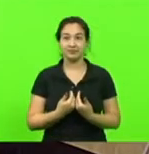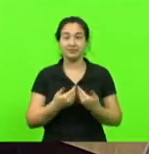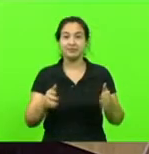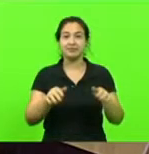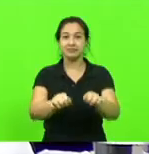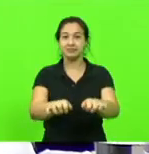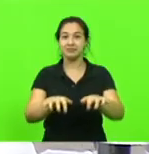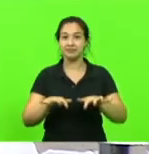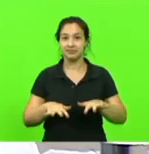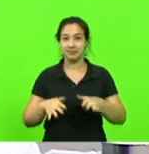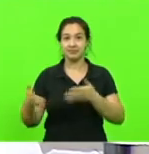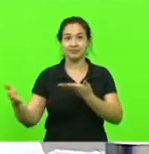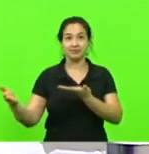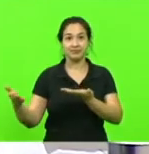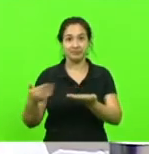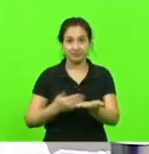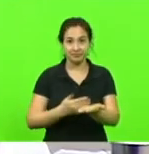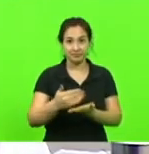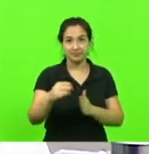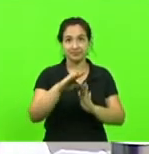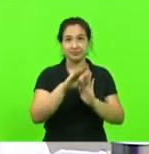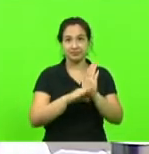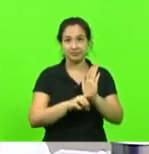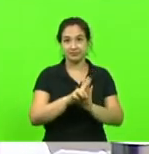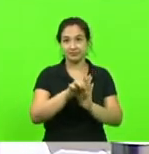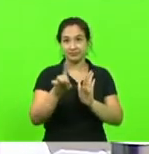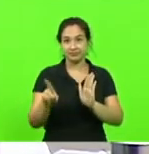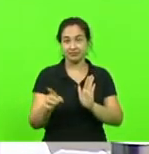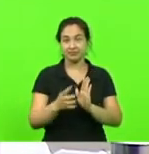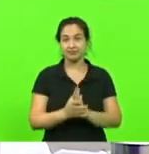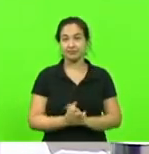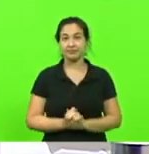Reaberta a sessão, passamos à ordem do dia.